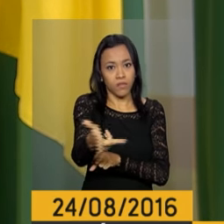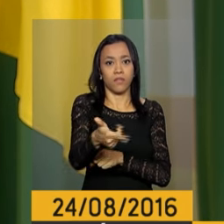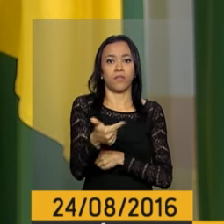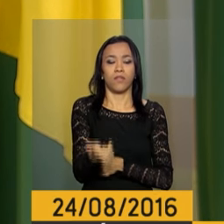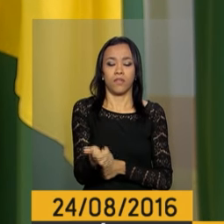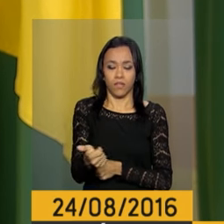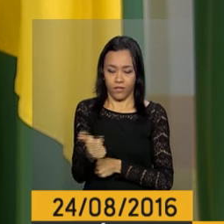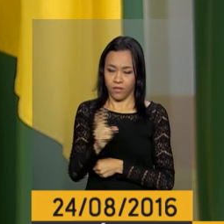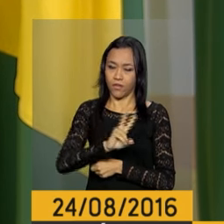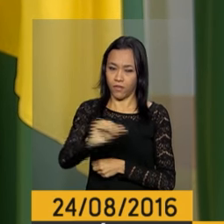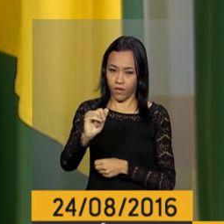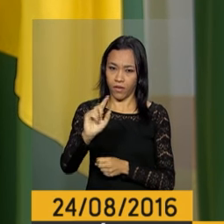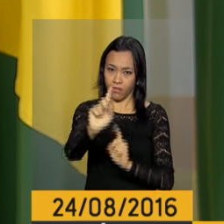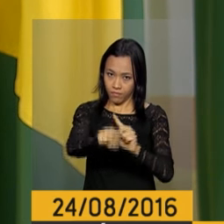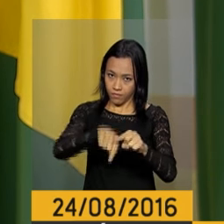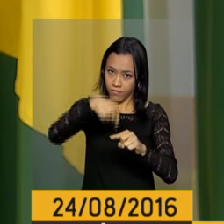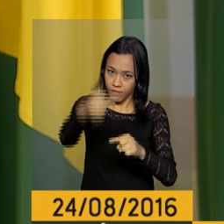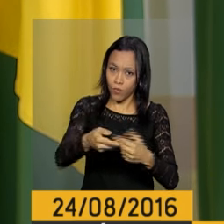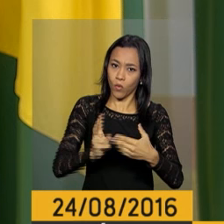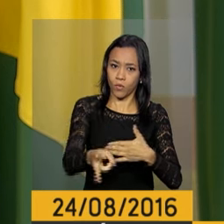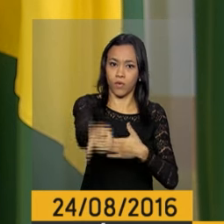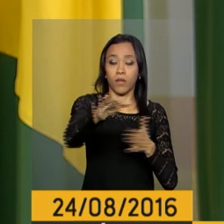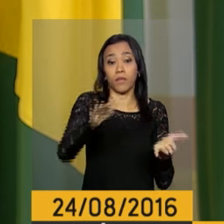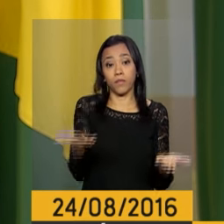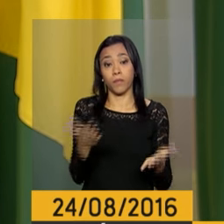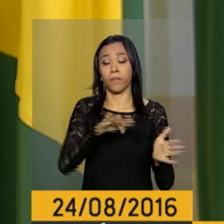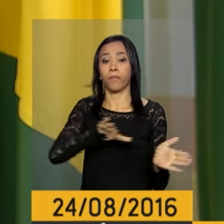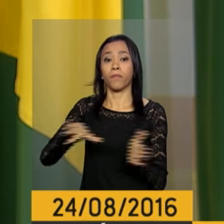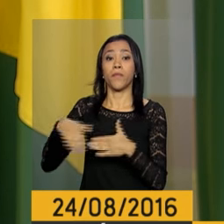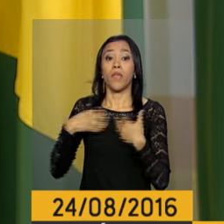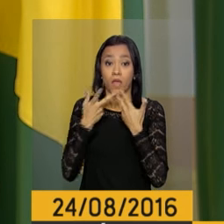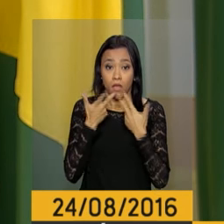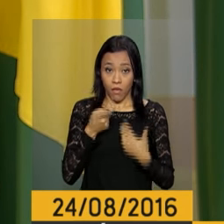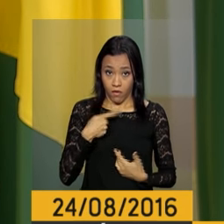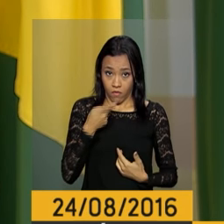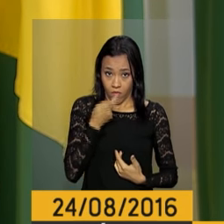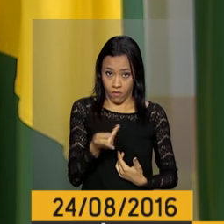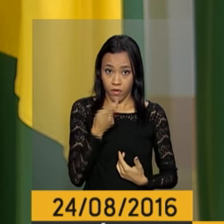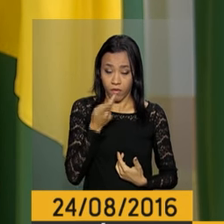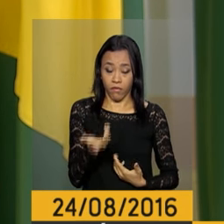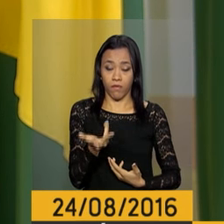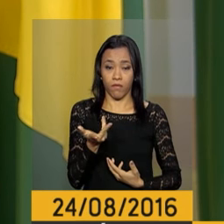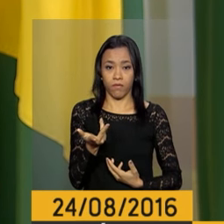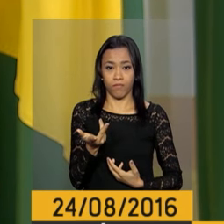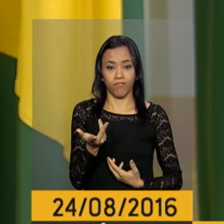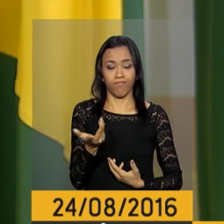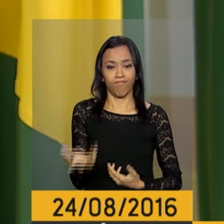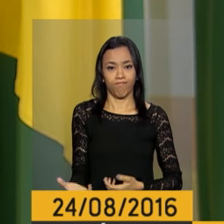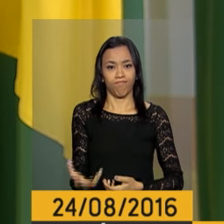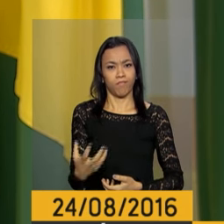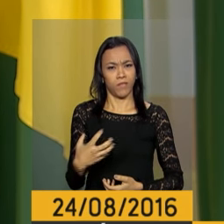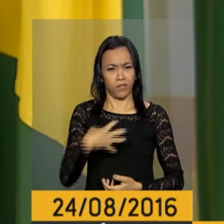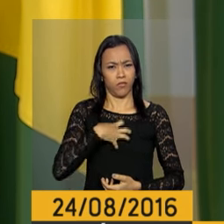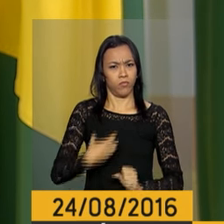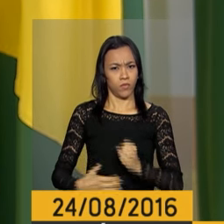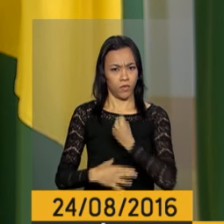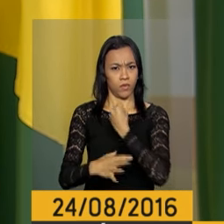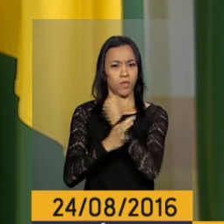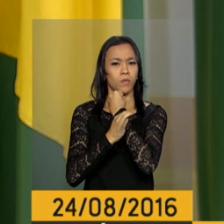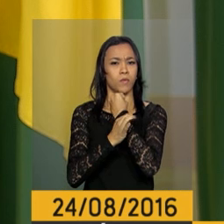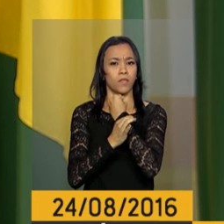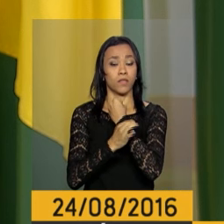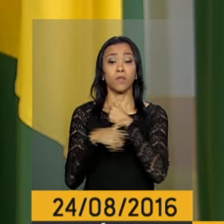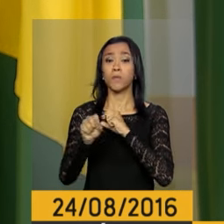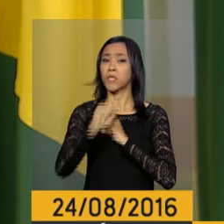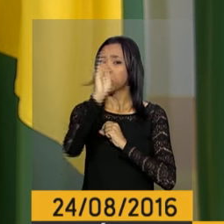será levada adiante. Então, eu digo eh com muita segurança que